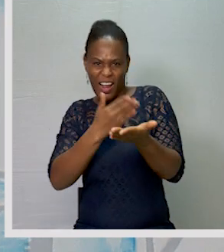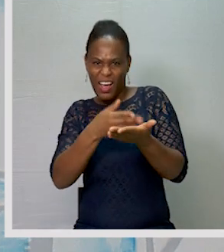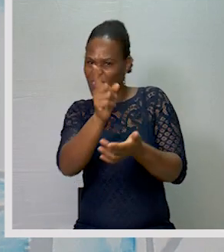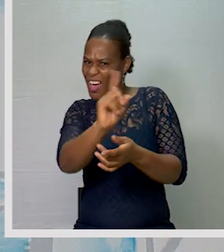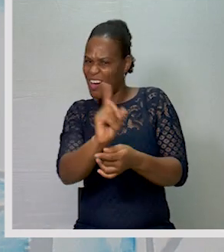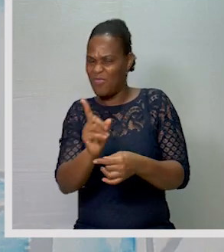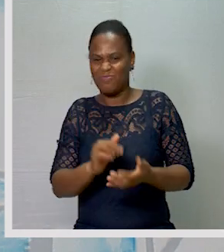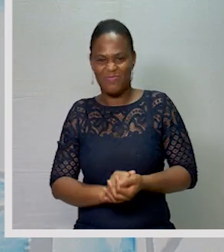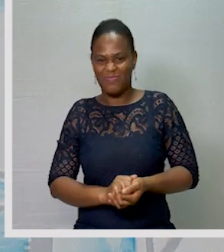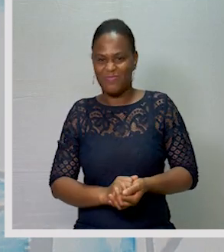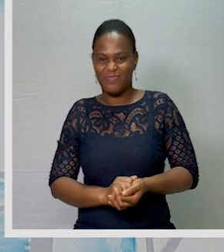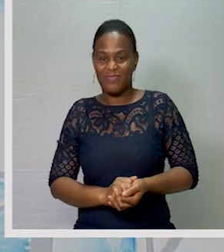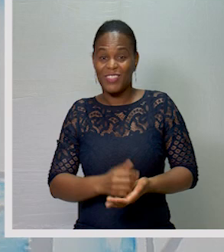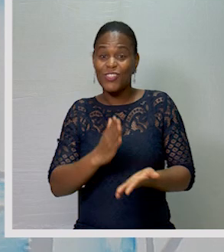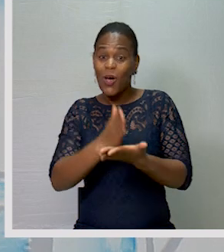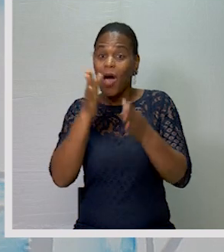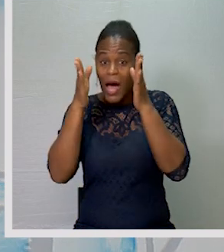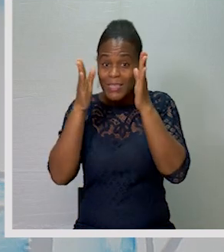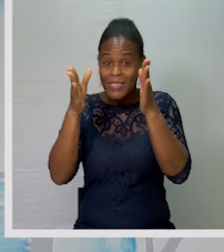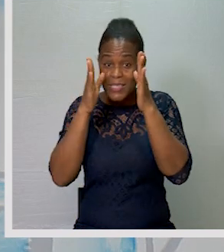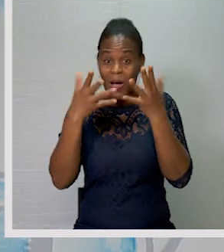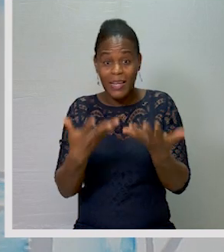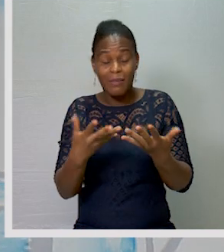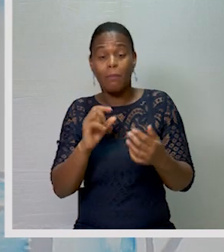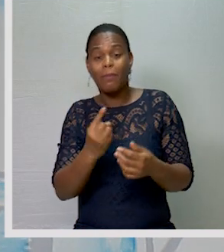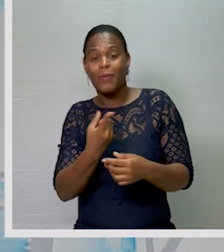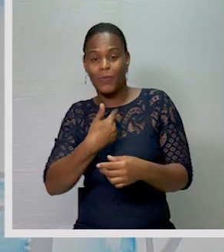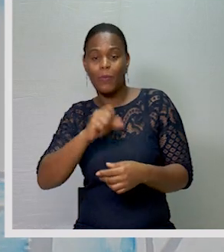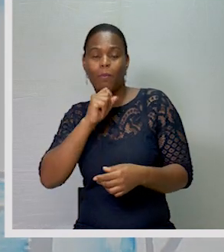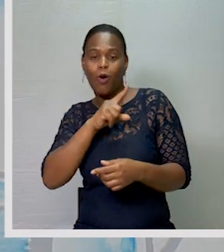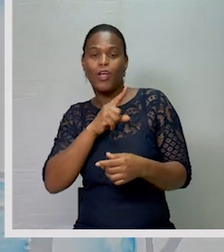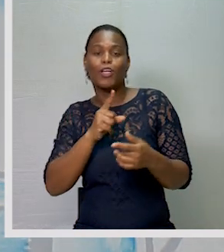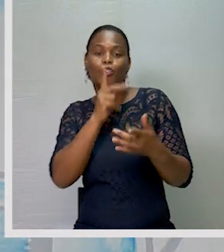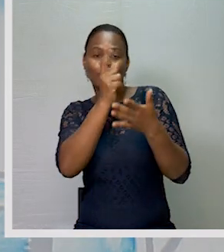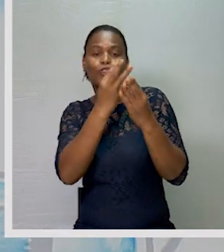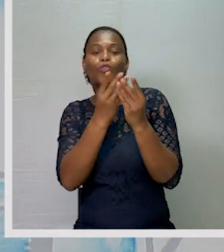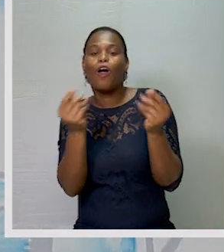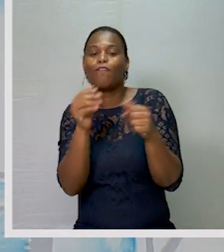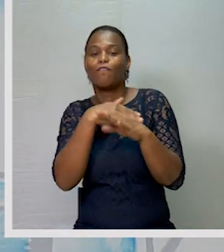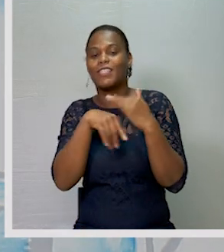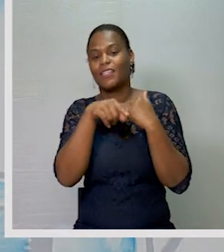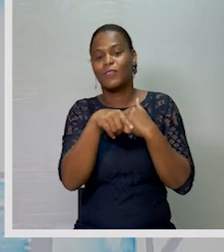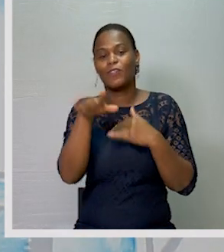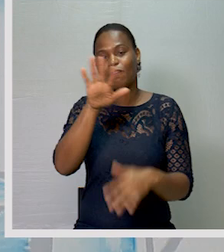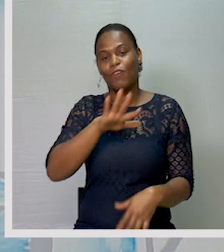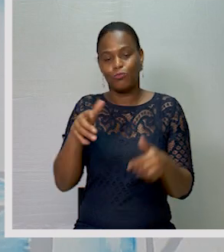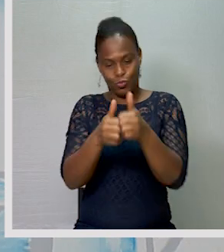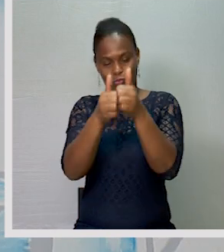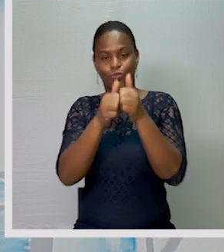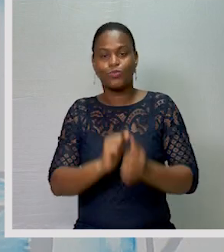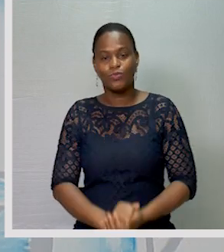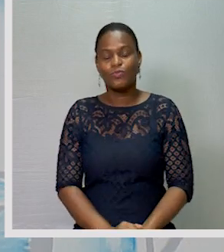esses números para o vosso caderno. Eu agradecia a vossa atenção para podermos resolver, fazer isto de